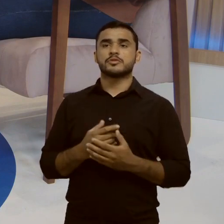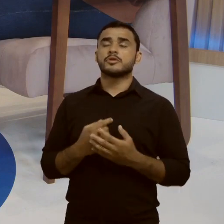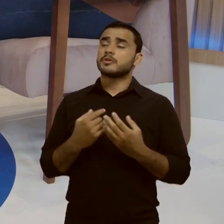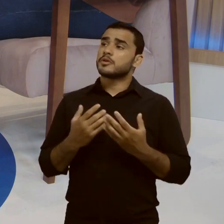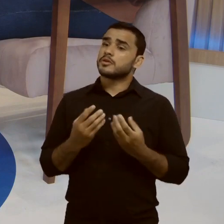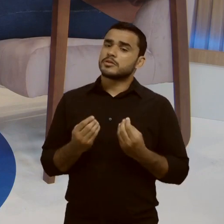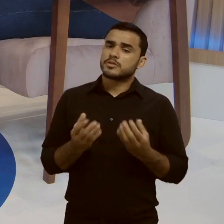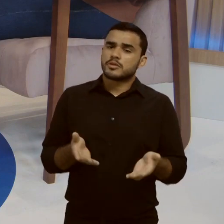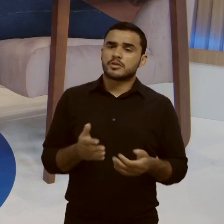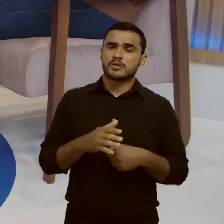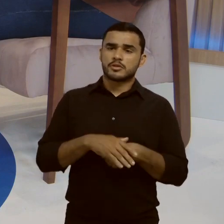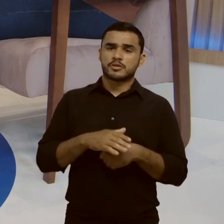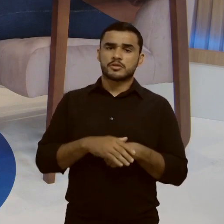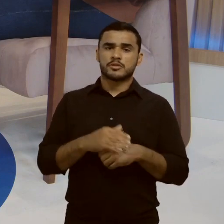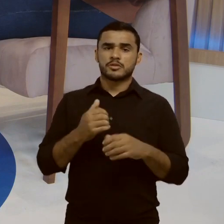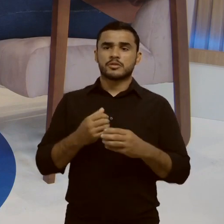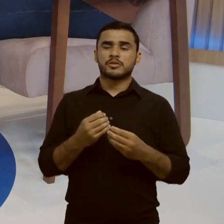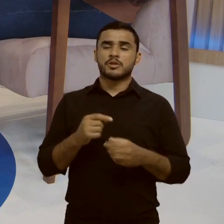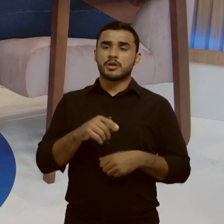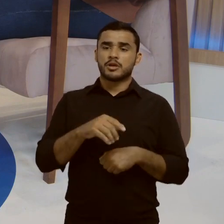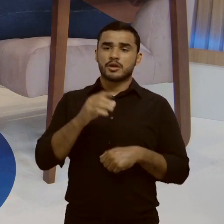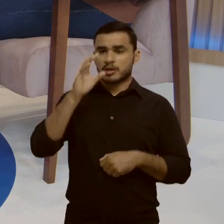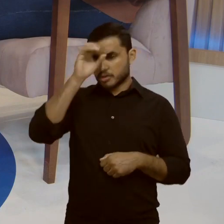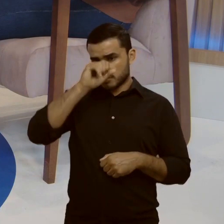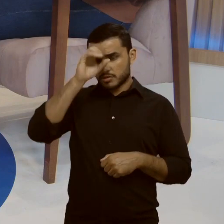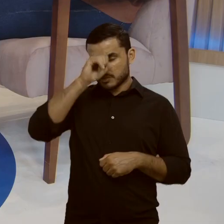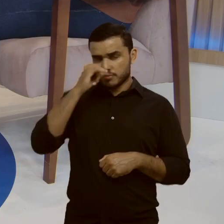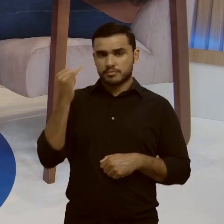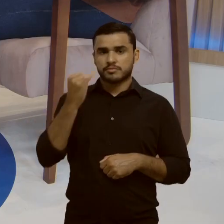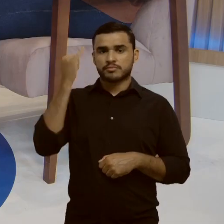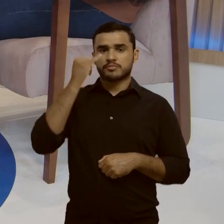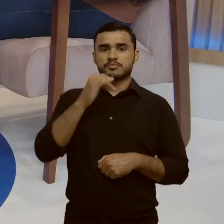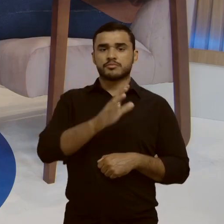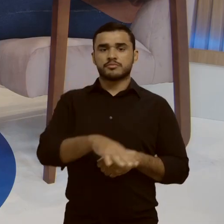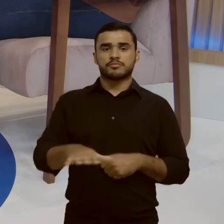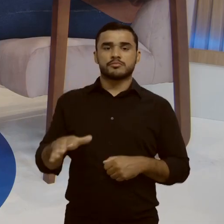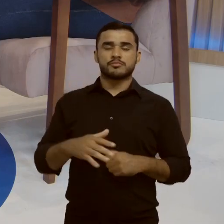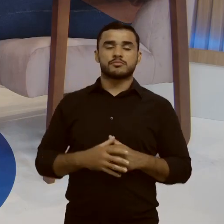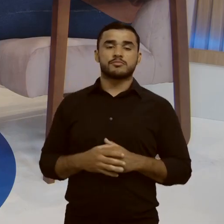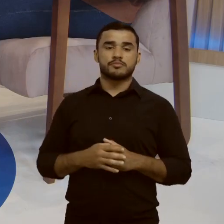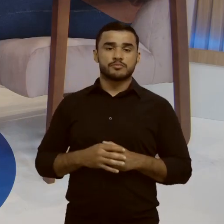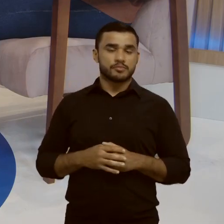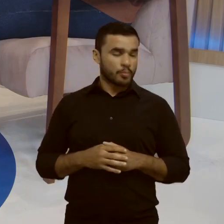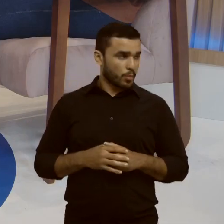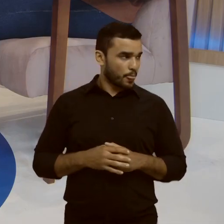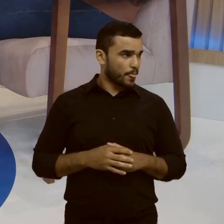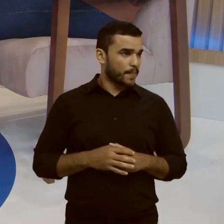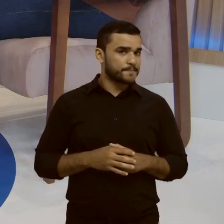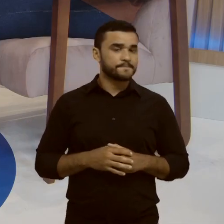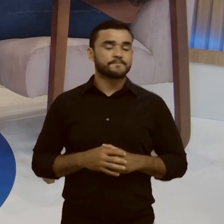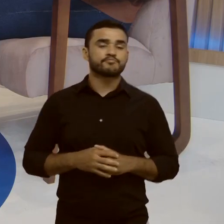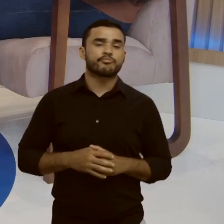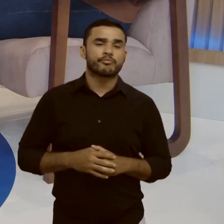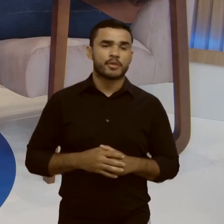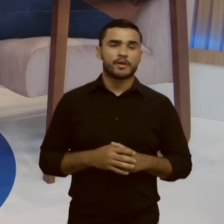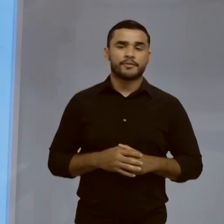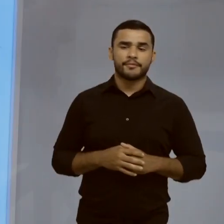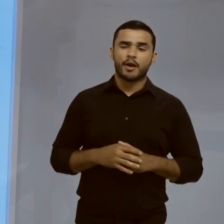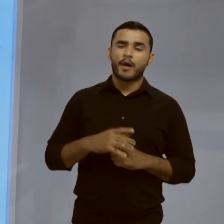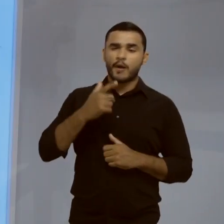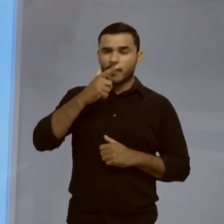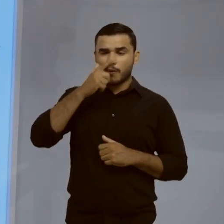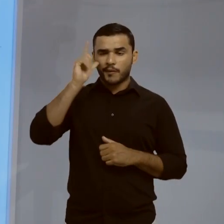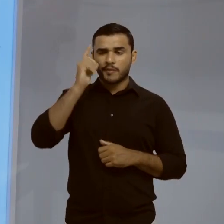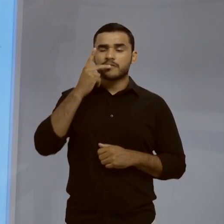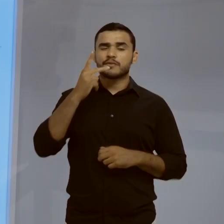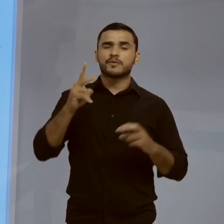dar repertório para essas crianças, é de suma importância para elas. Tá. E aí, trazendo o contexto do que a gente comentou ontem, né,